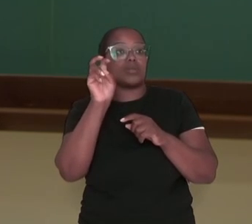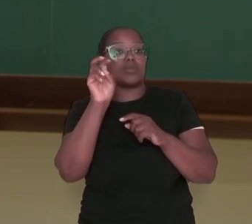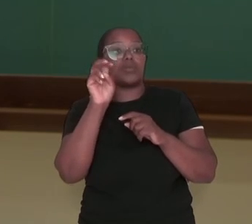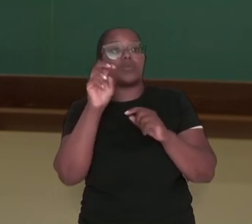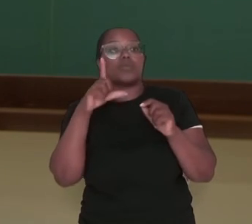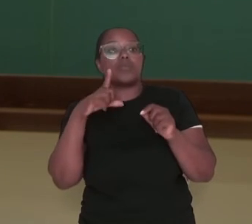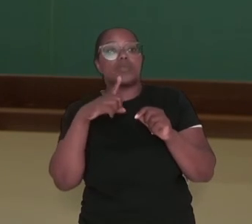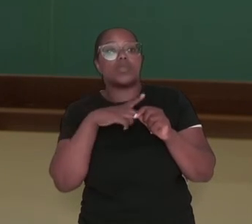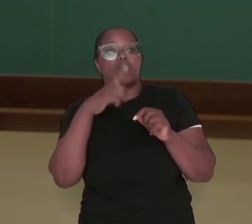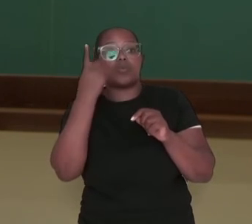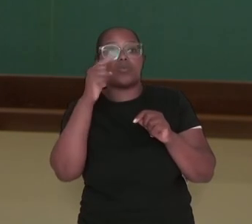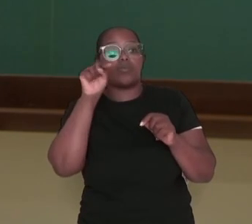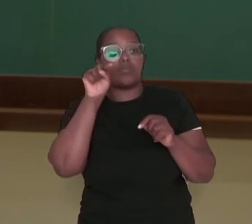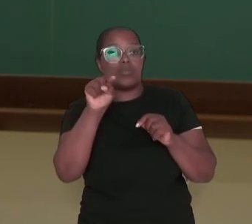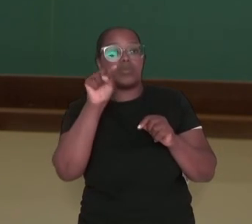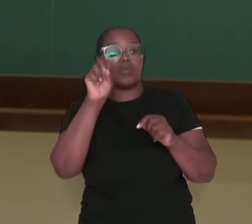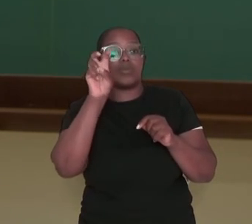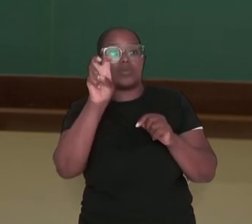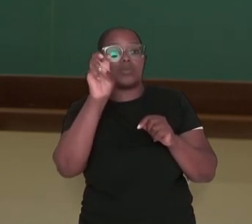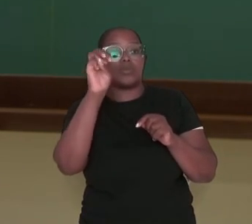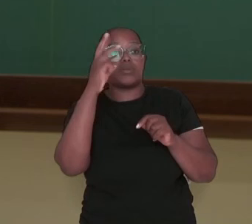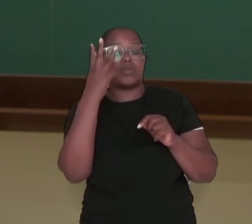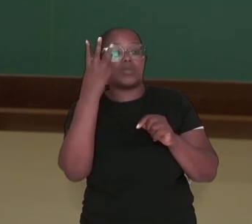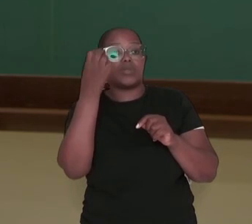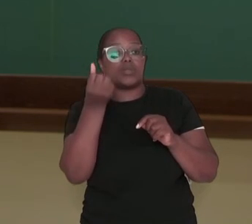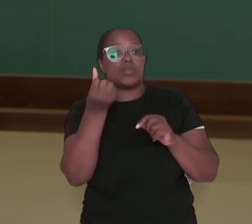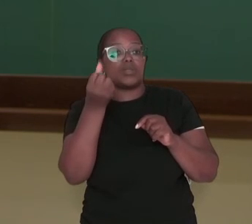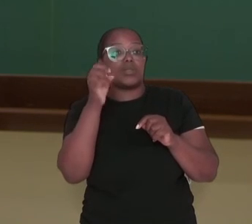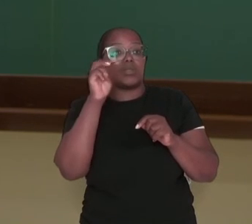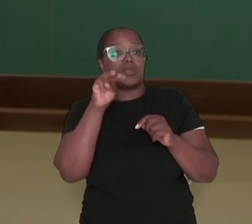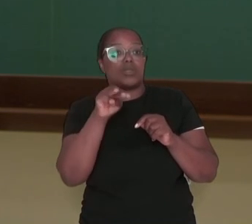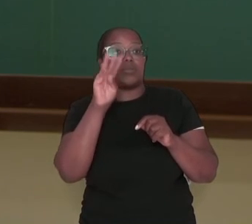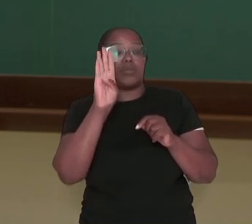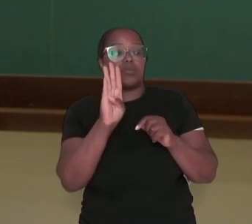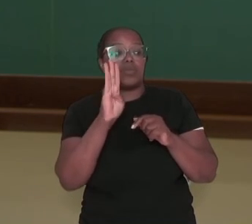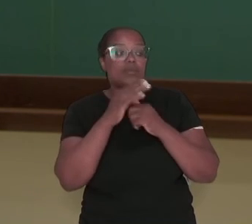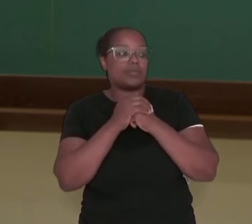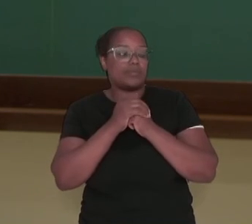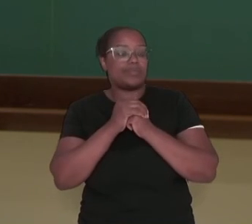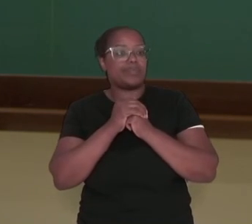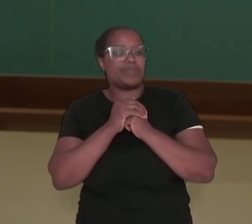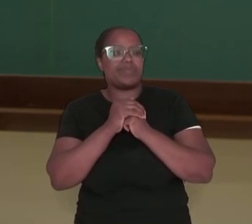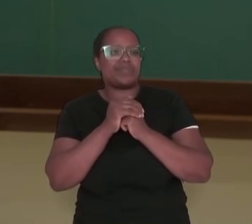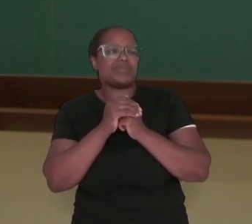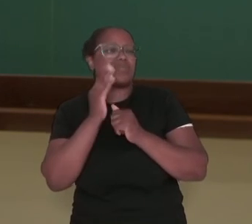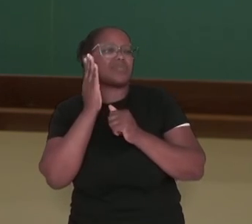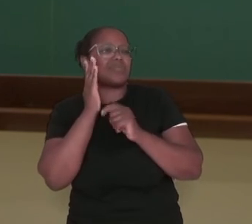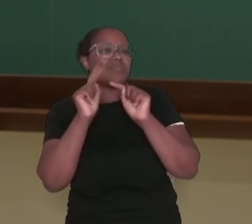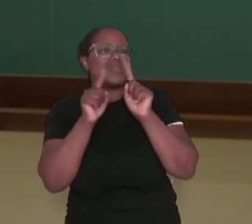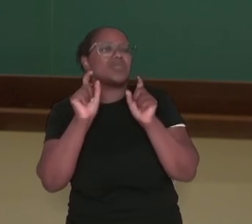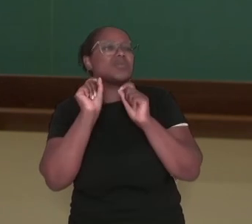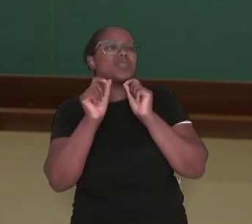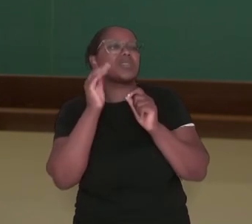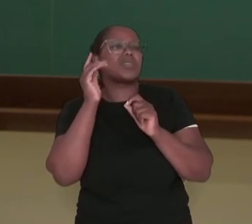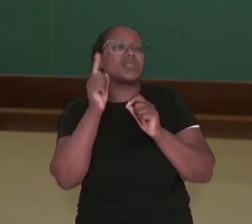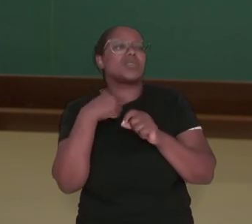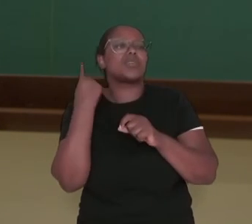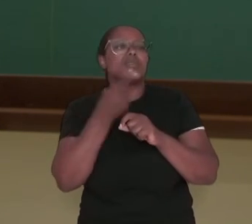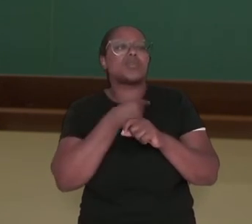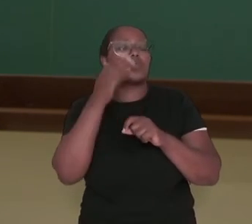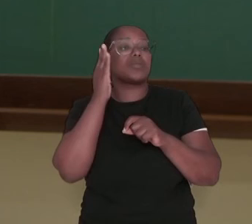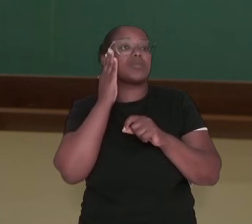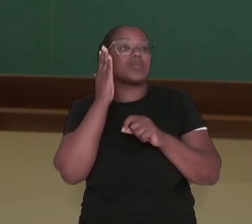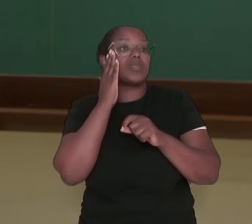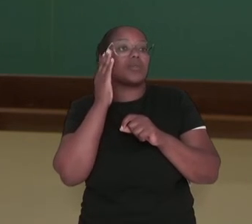resultou em 1536 megabytes. Só que o que nós queremos, pessoal? Em